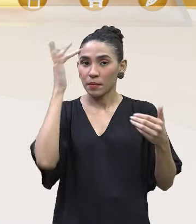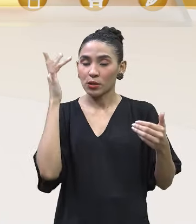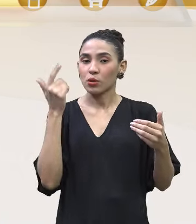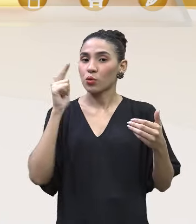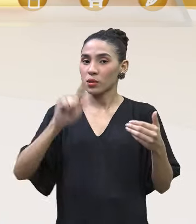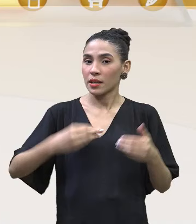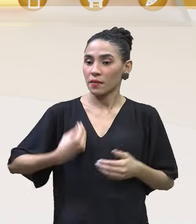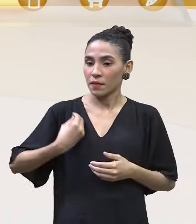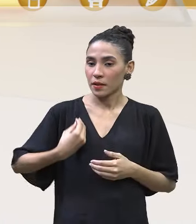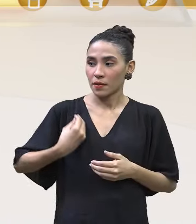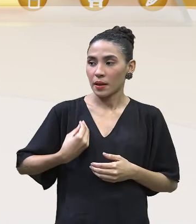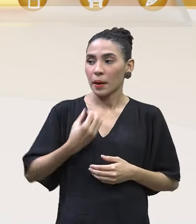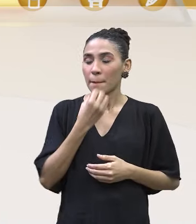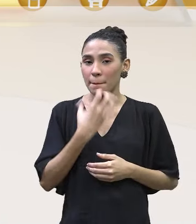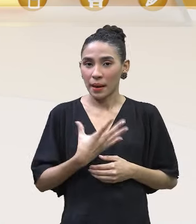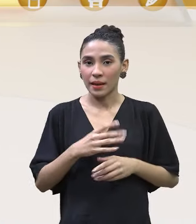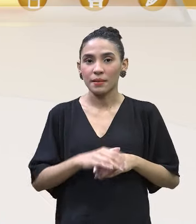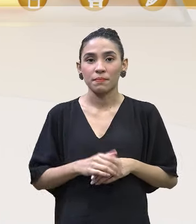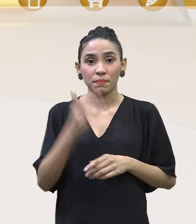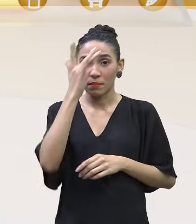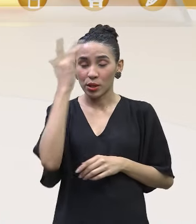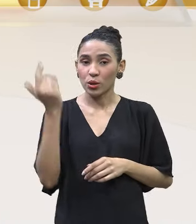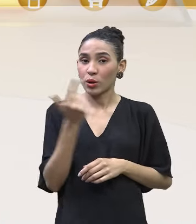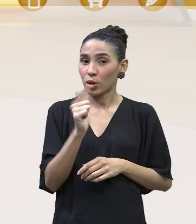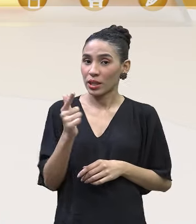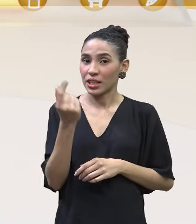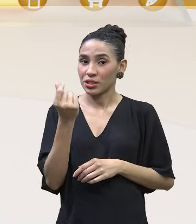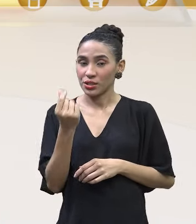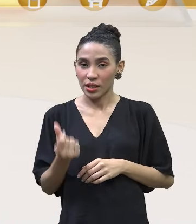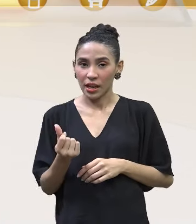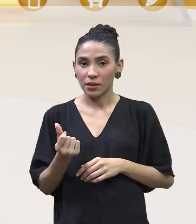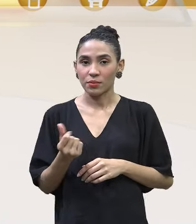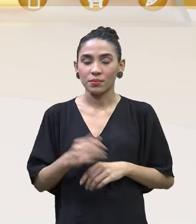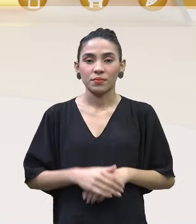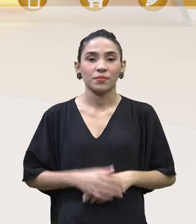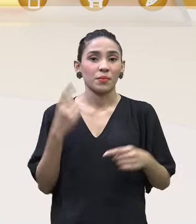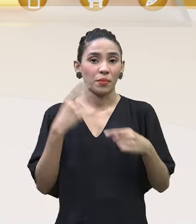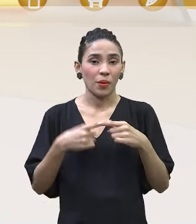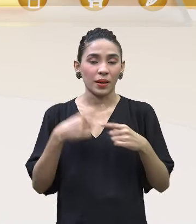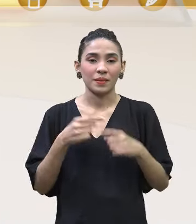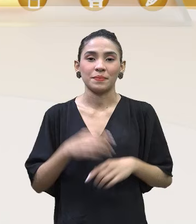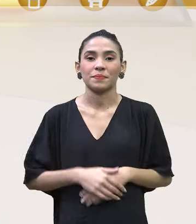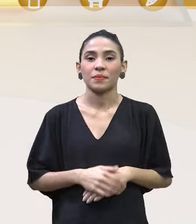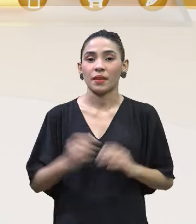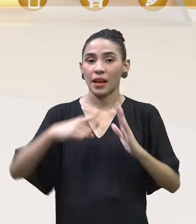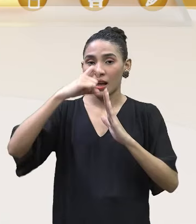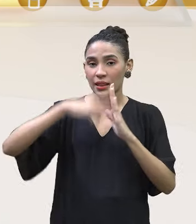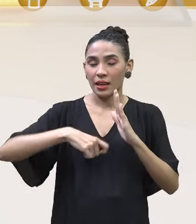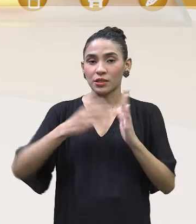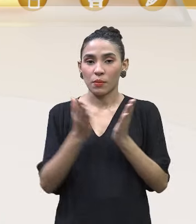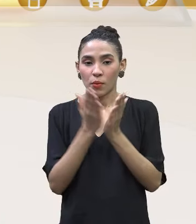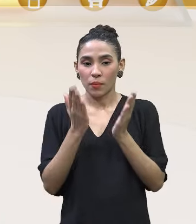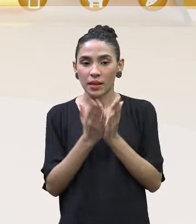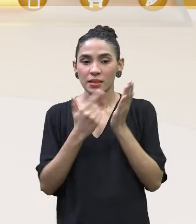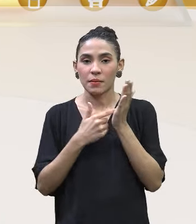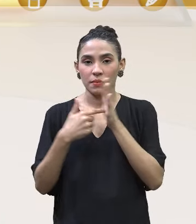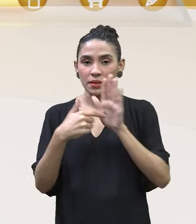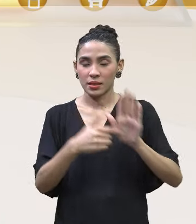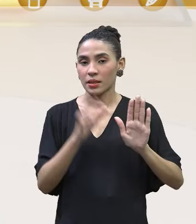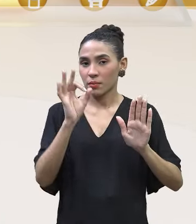viver bem de quem não tem é isso é isso porque alunos a taxa de pobreza mostra a